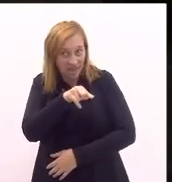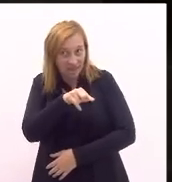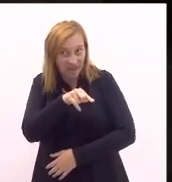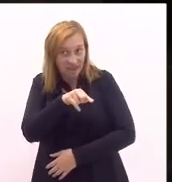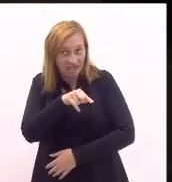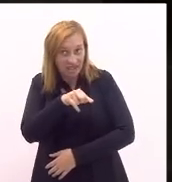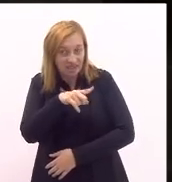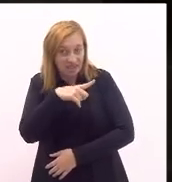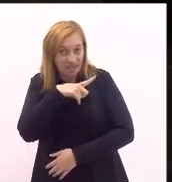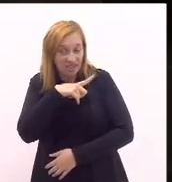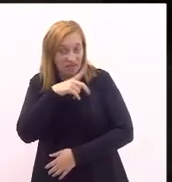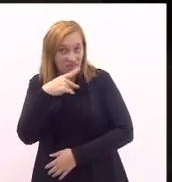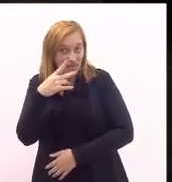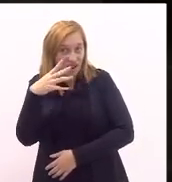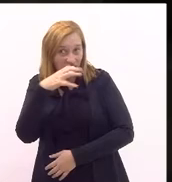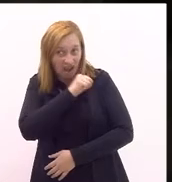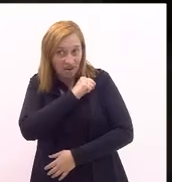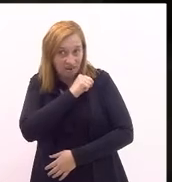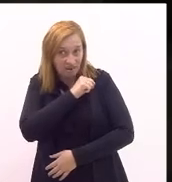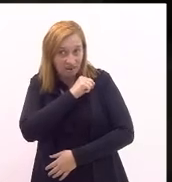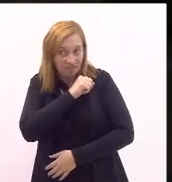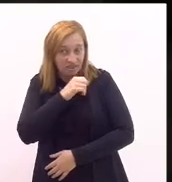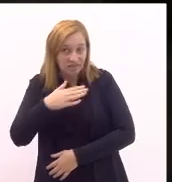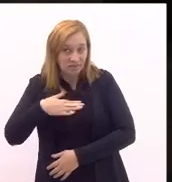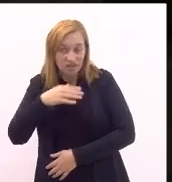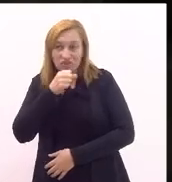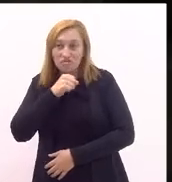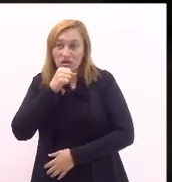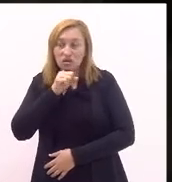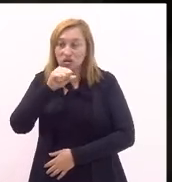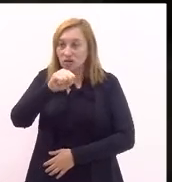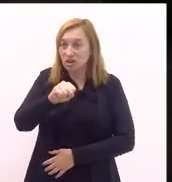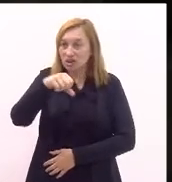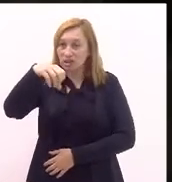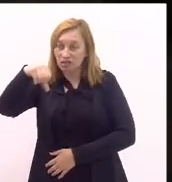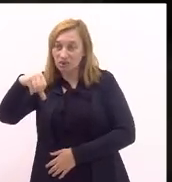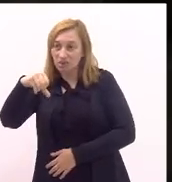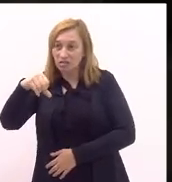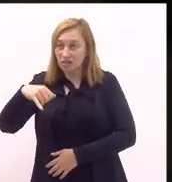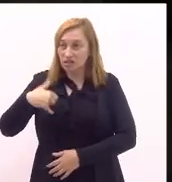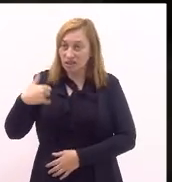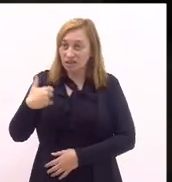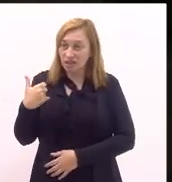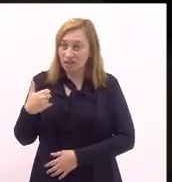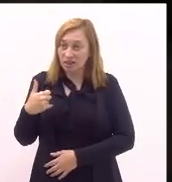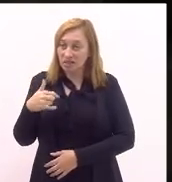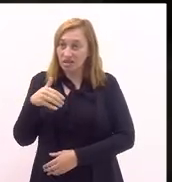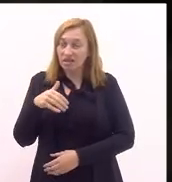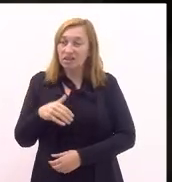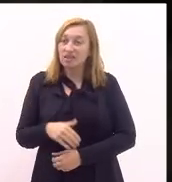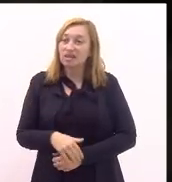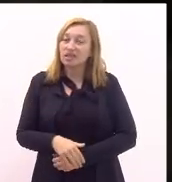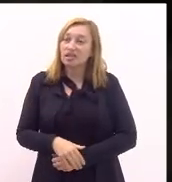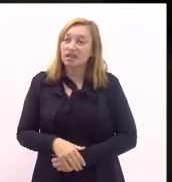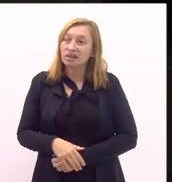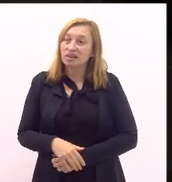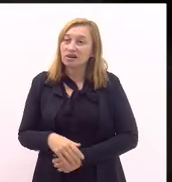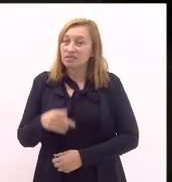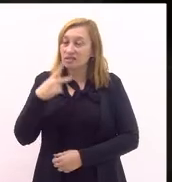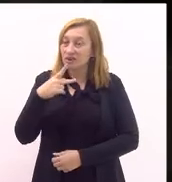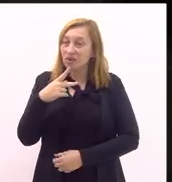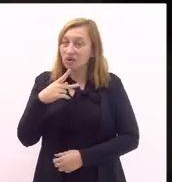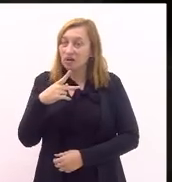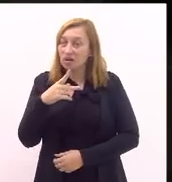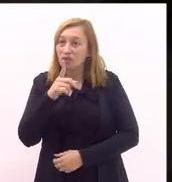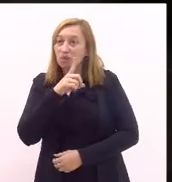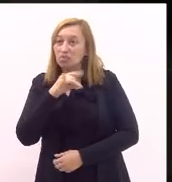teve uma fala muito rápida com a minha vó de 89 anos a minha avó uma leitura da Bené fez questão de